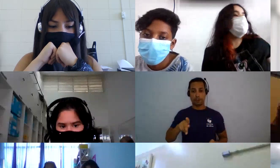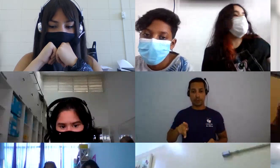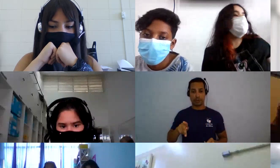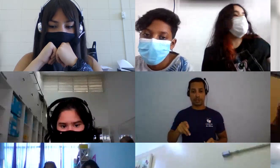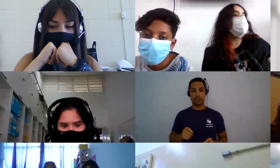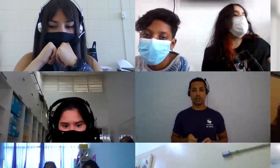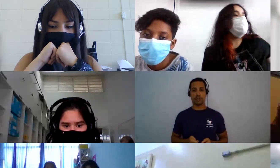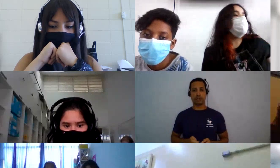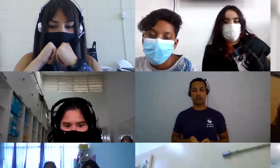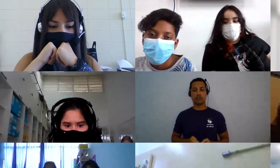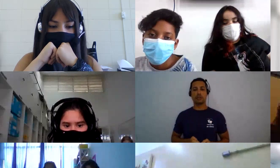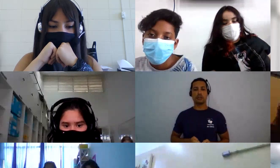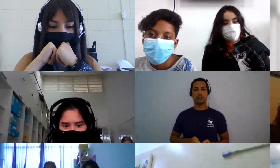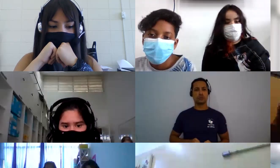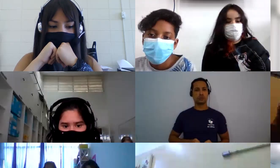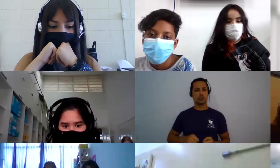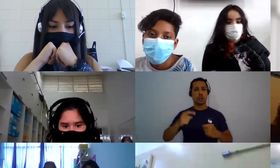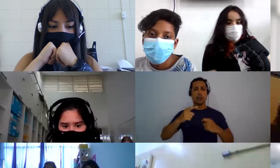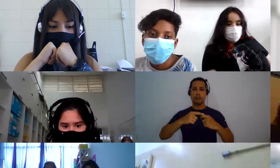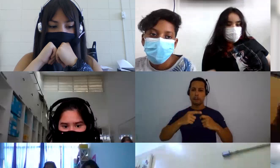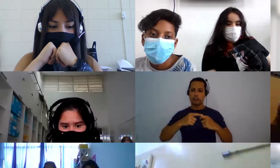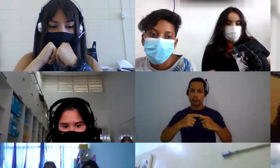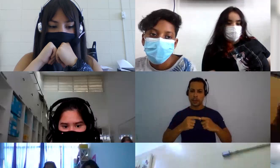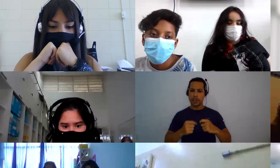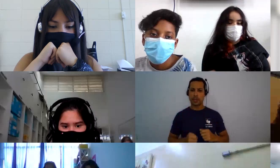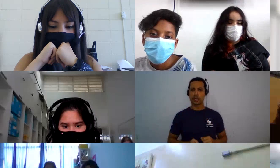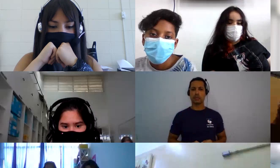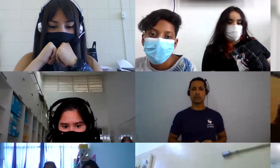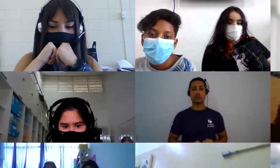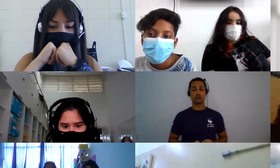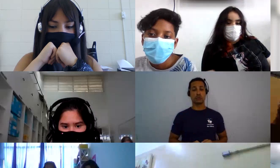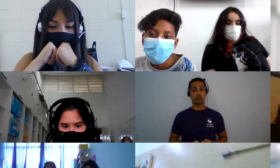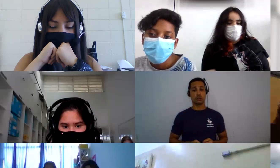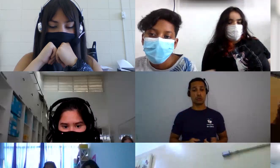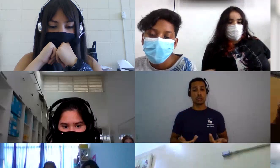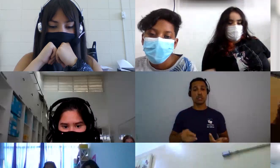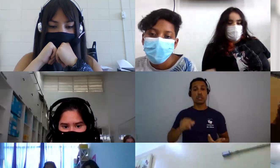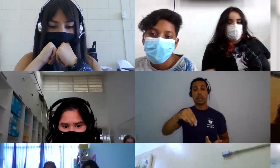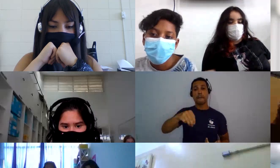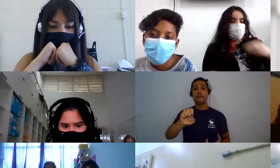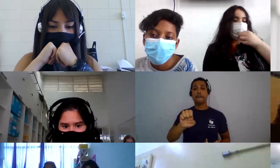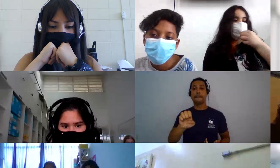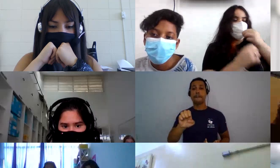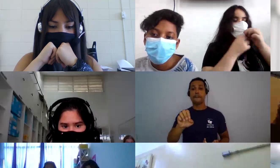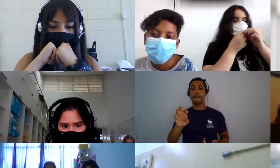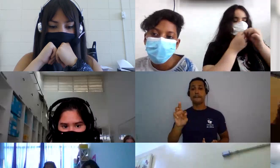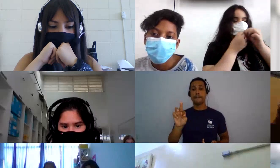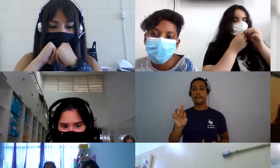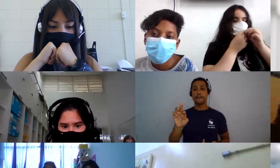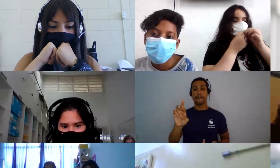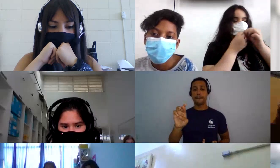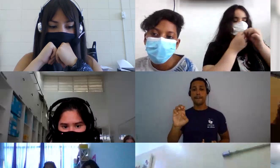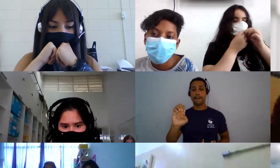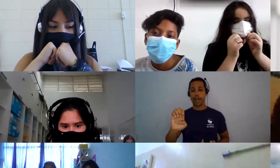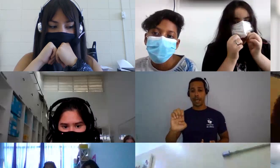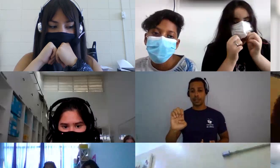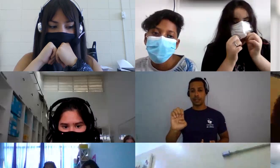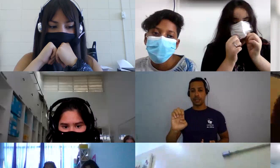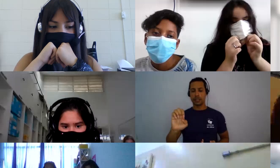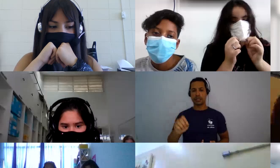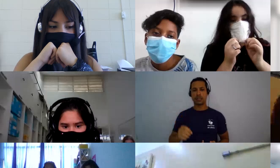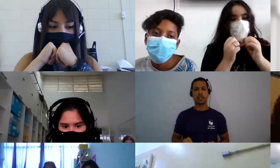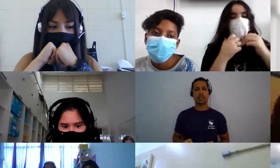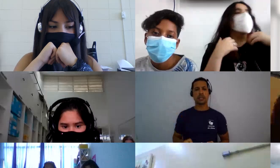eles. A gente tem que ser maître. Não sei se vocês já perceberam no restaurante, o que o maître faz? O maître, ele já dá